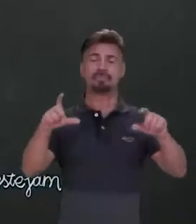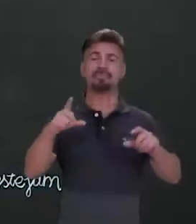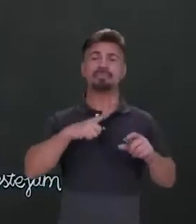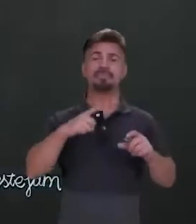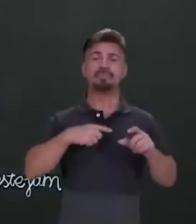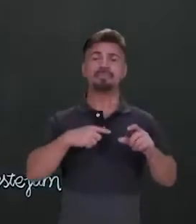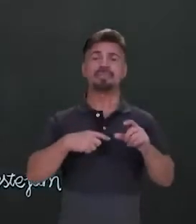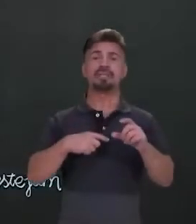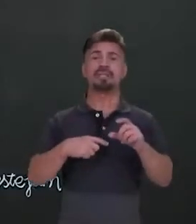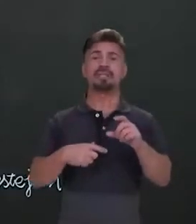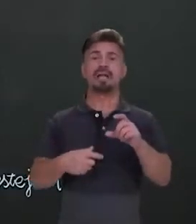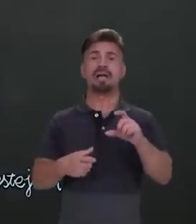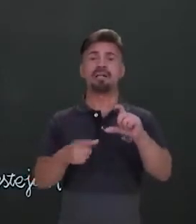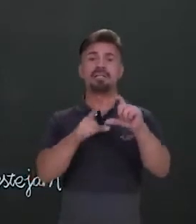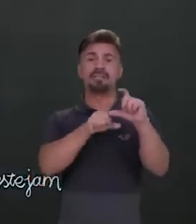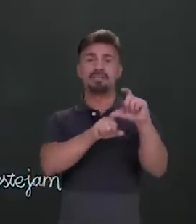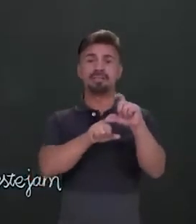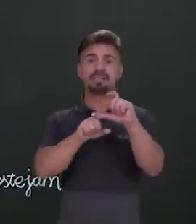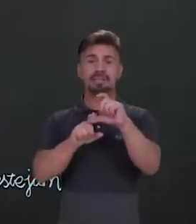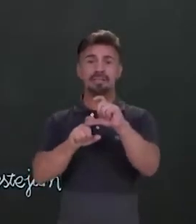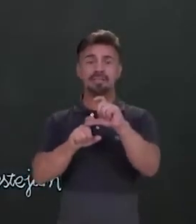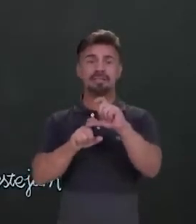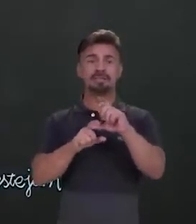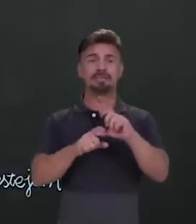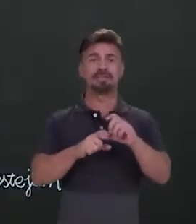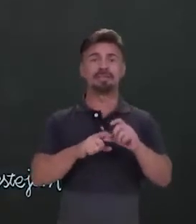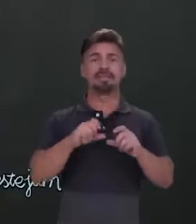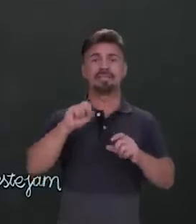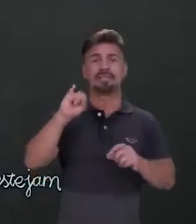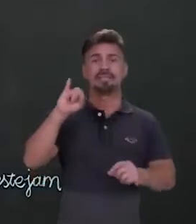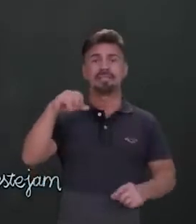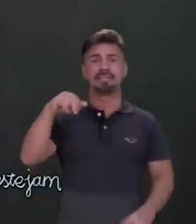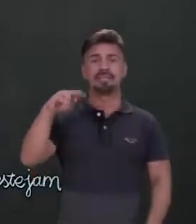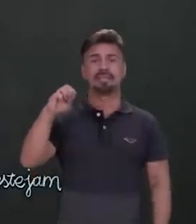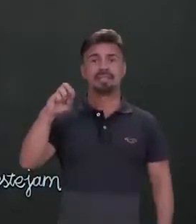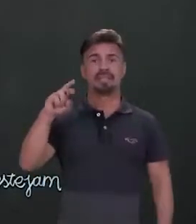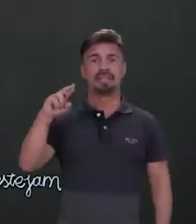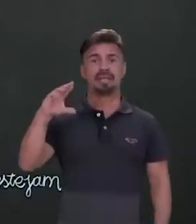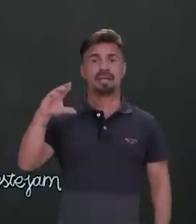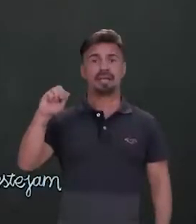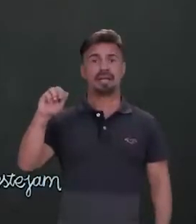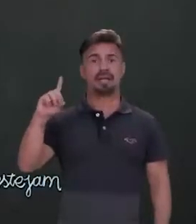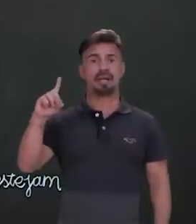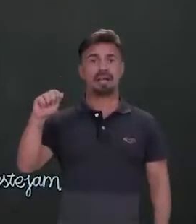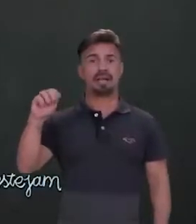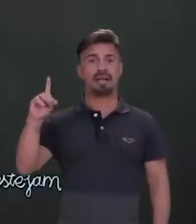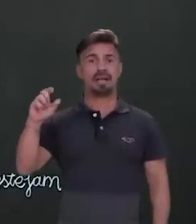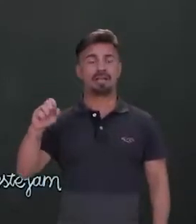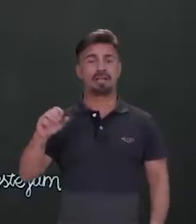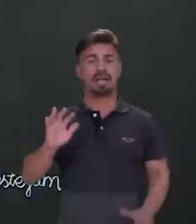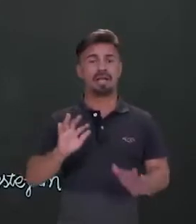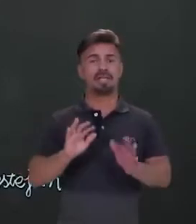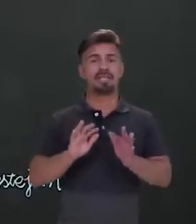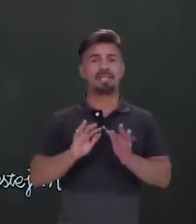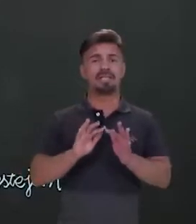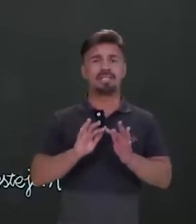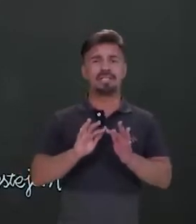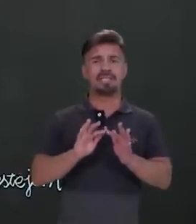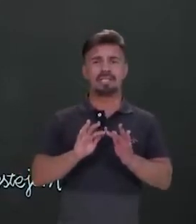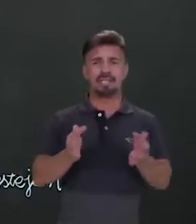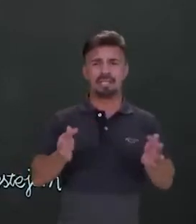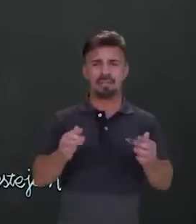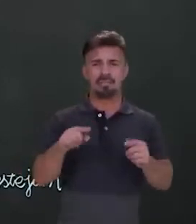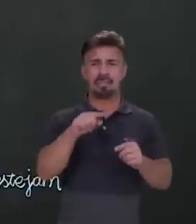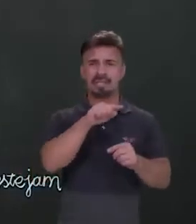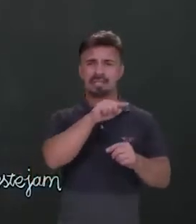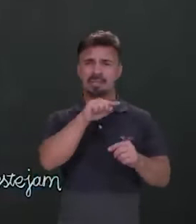tenho a subordinada intercalada. Isso pode acontecer, nem sempre vai ser tão simples passar um traço